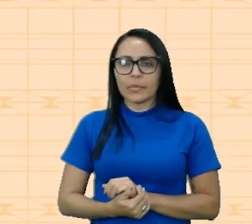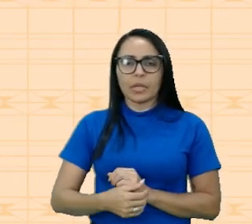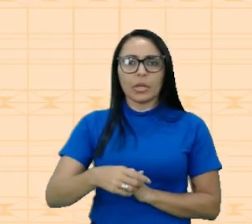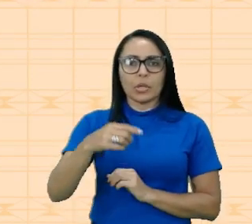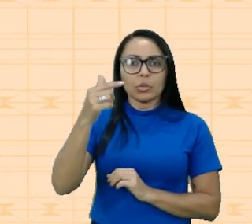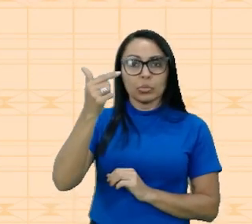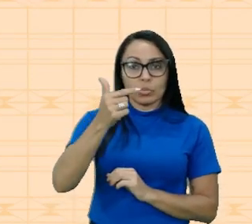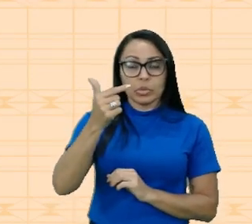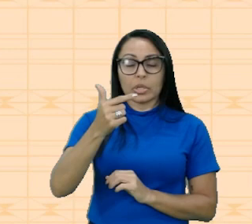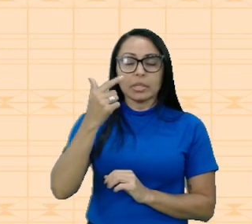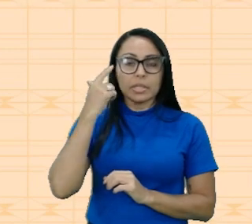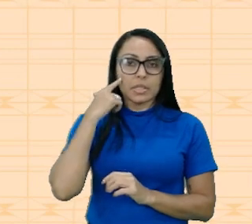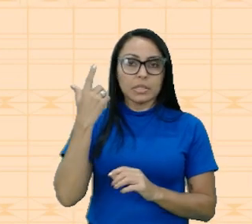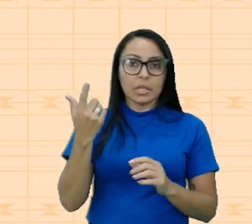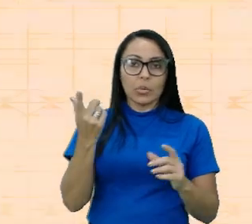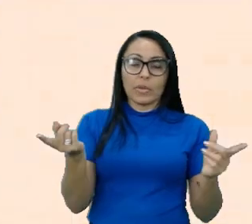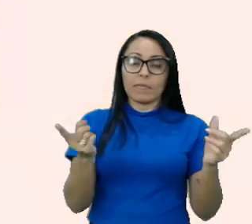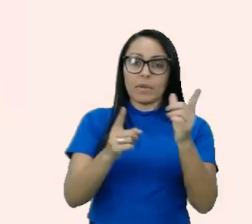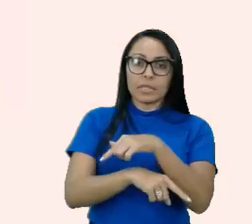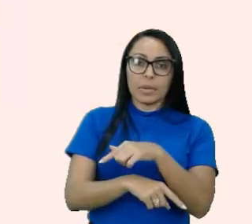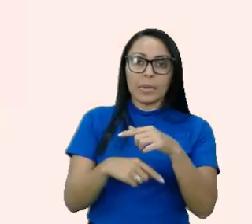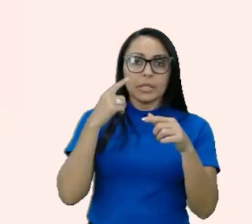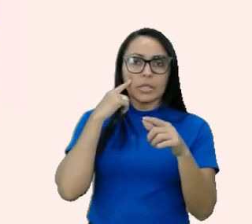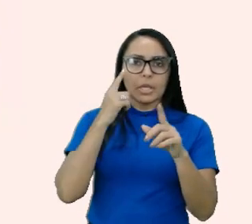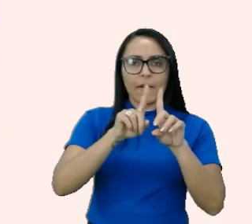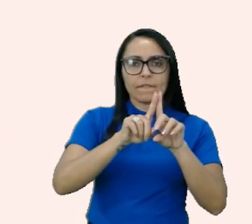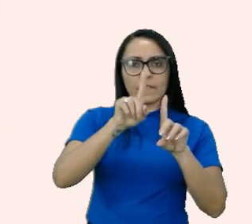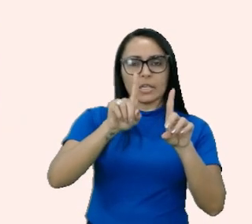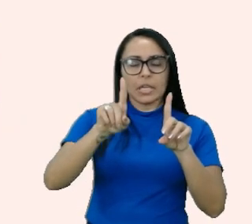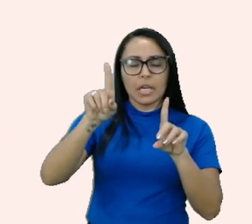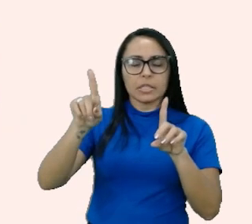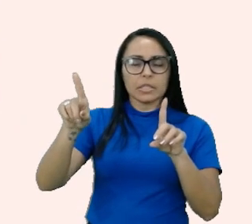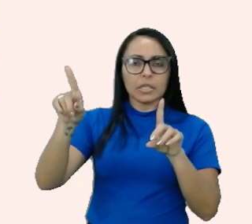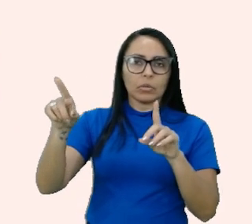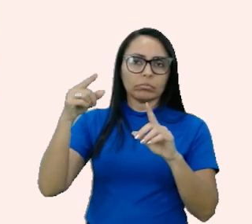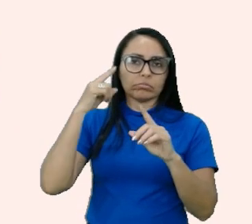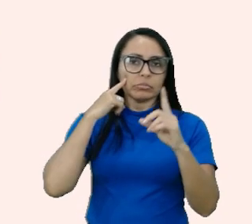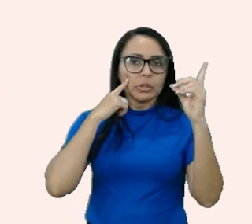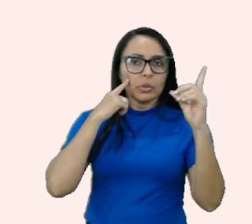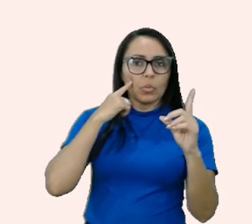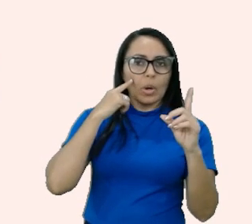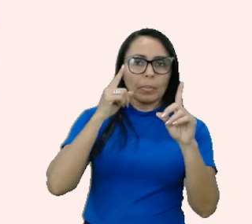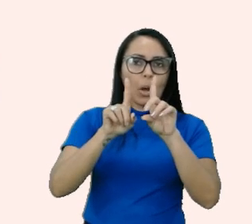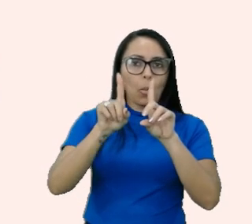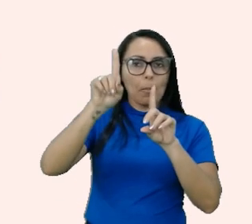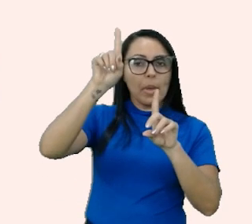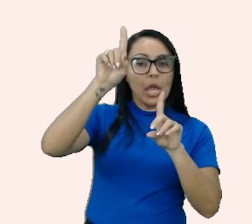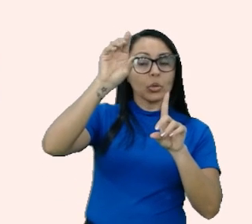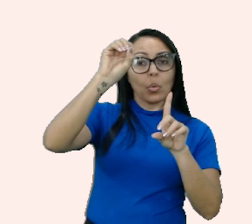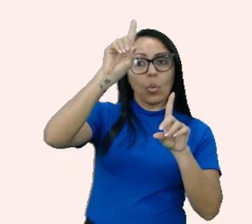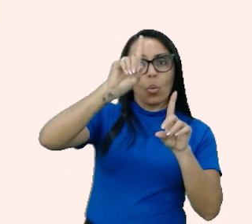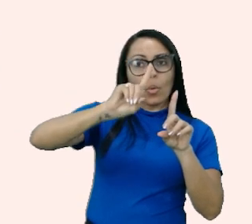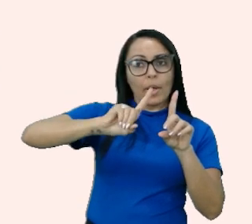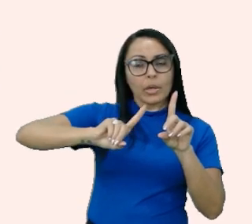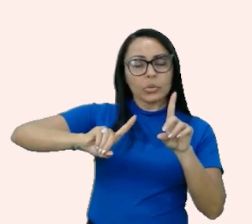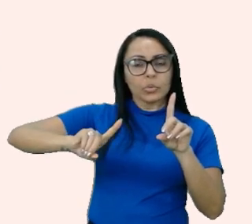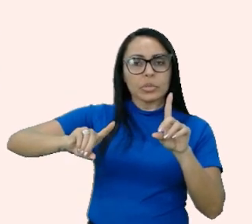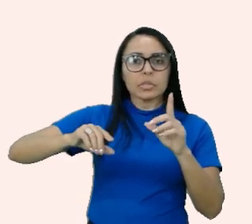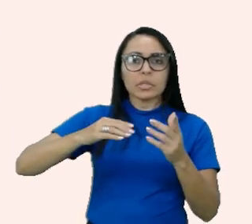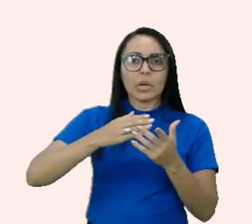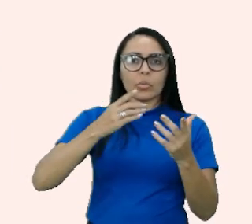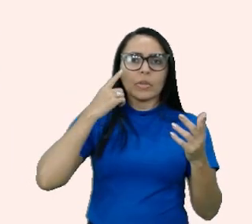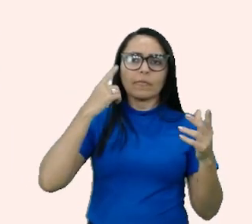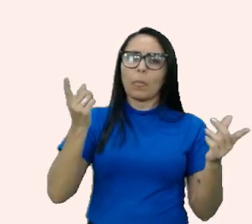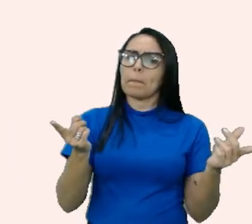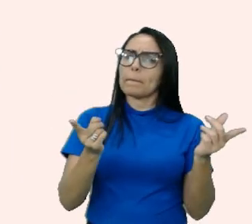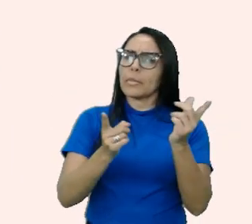são inversamente proporcionais quando a variação de uma provoca aumento ou redução de forma